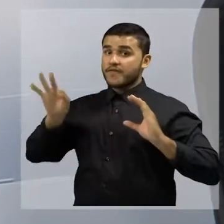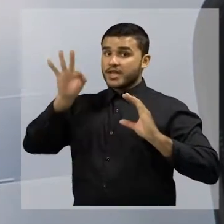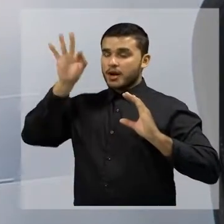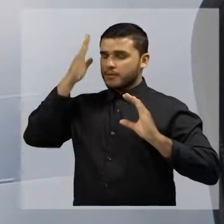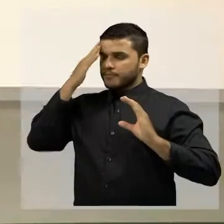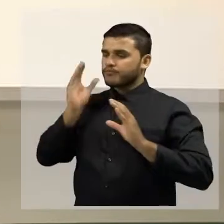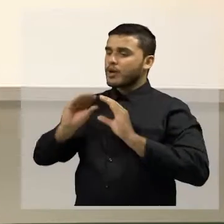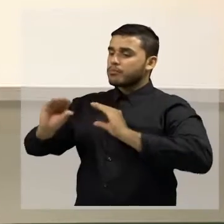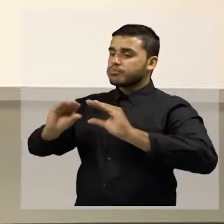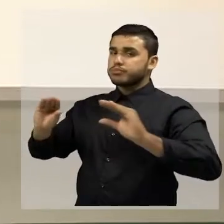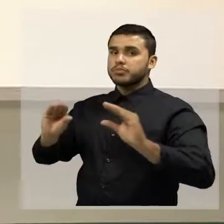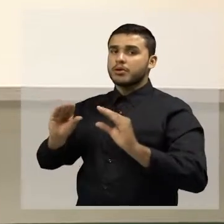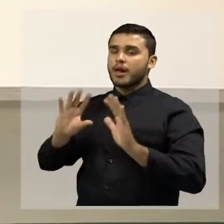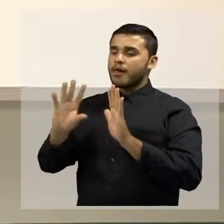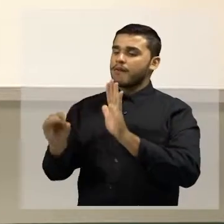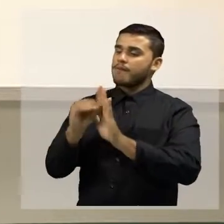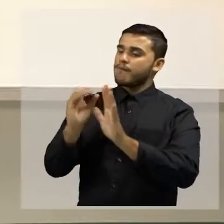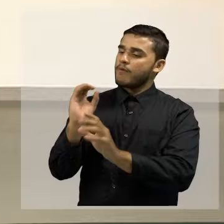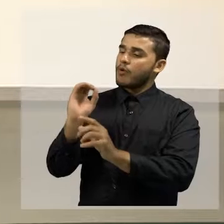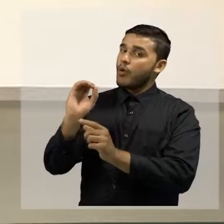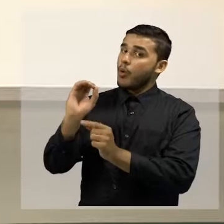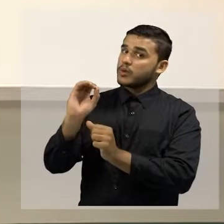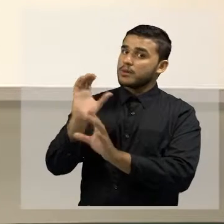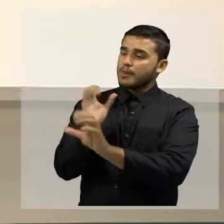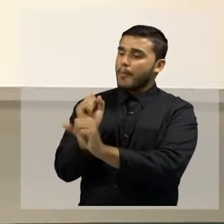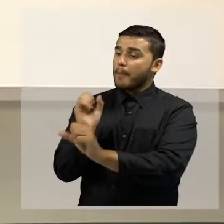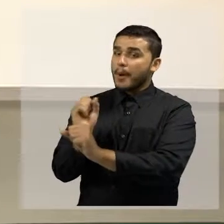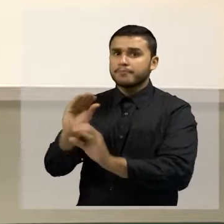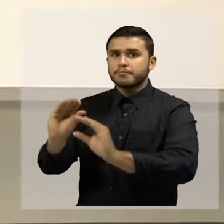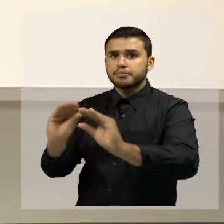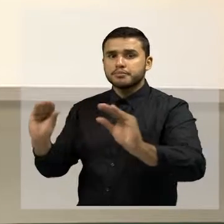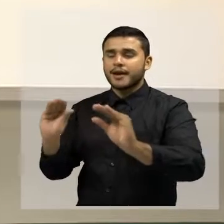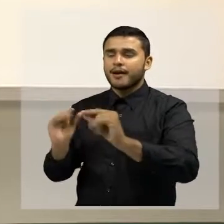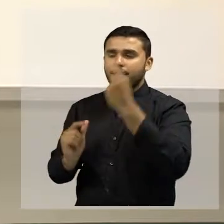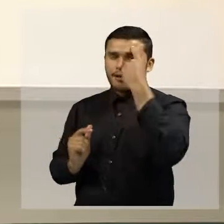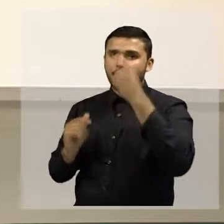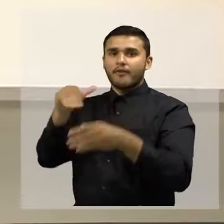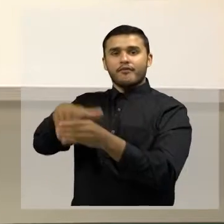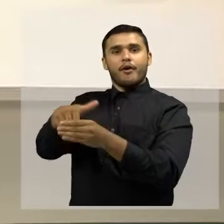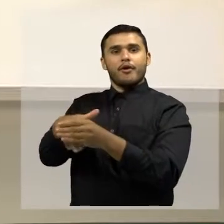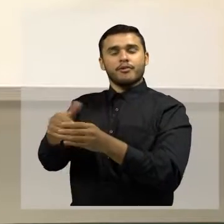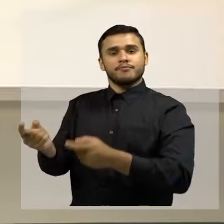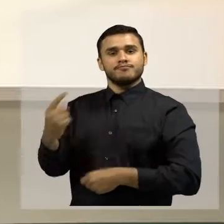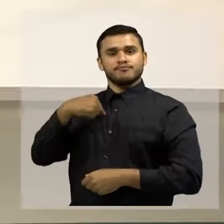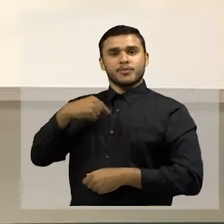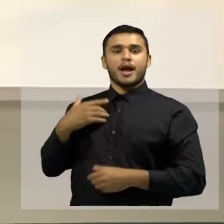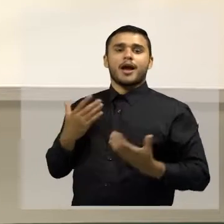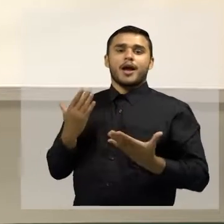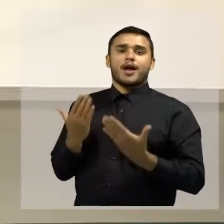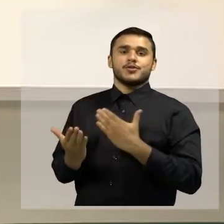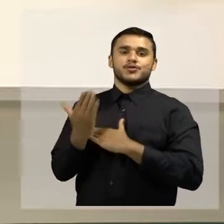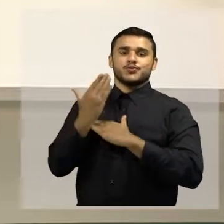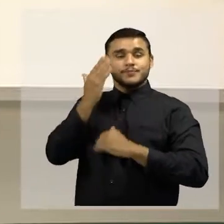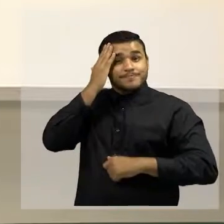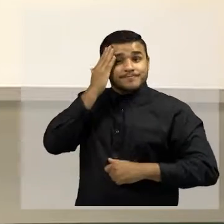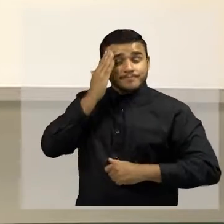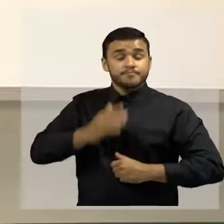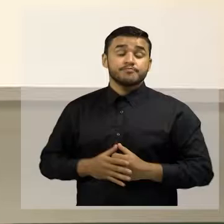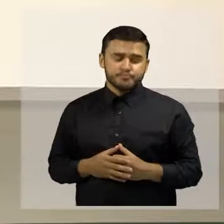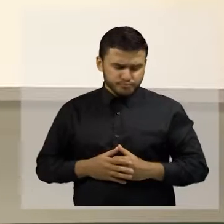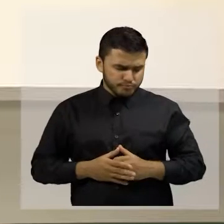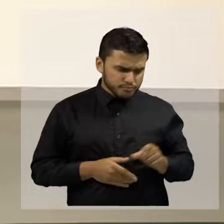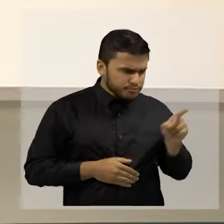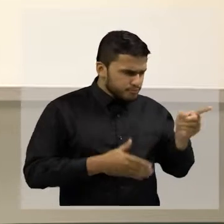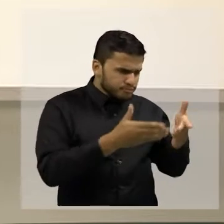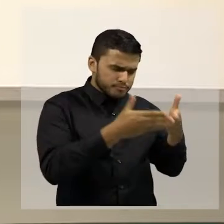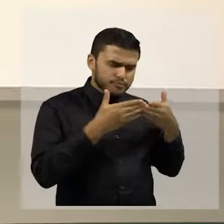Por meio de emendas, né? Através de emendas, Algumas pessoas criticaram. Disseram, emendas que, para o rapidinho, você